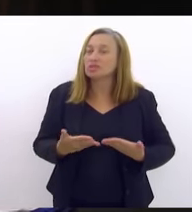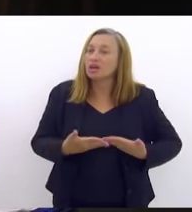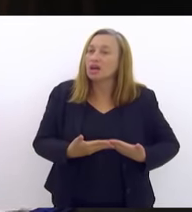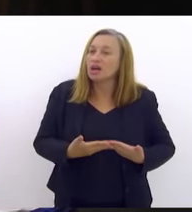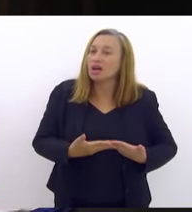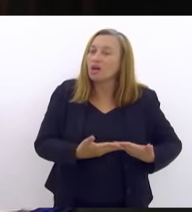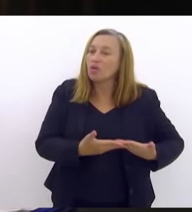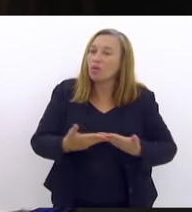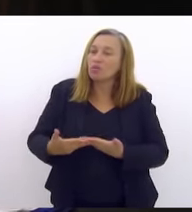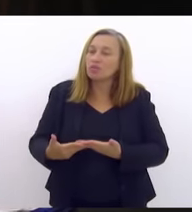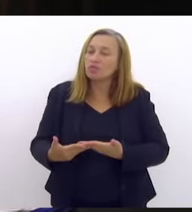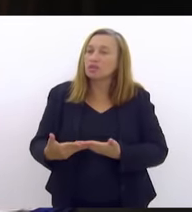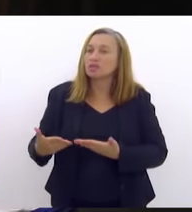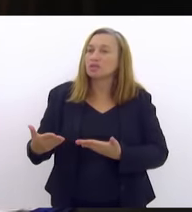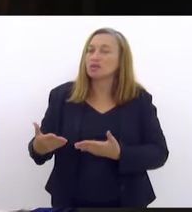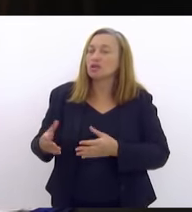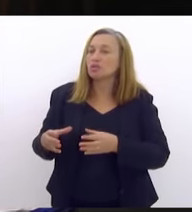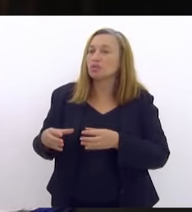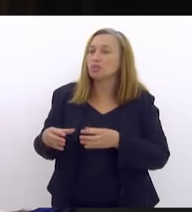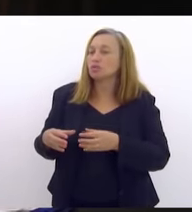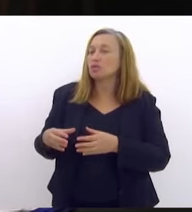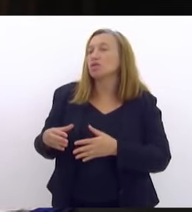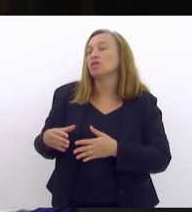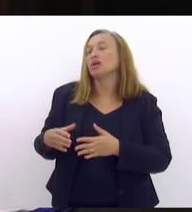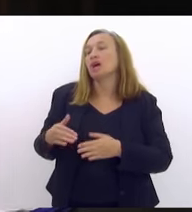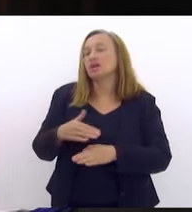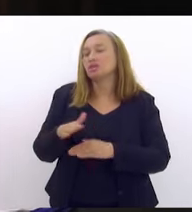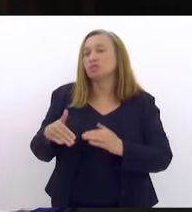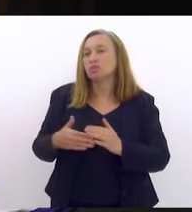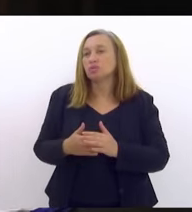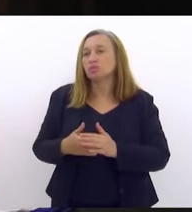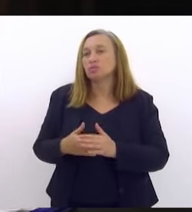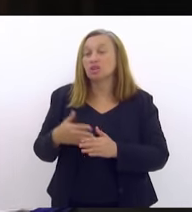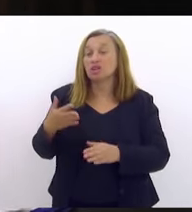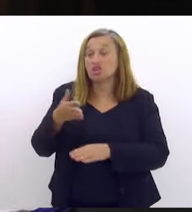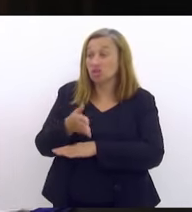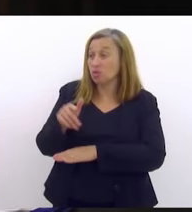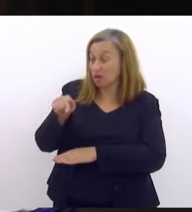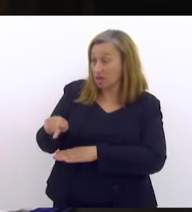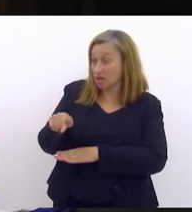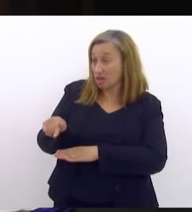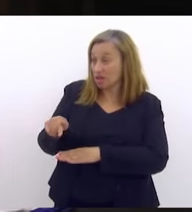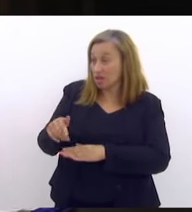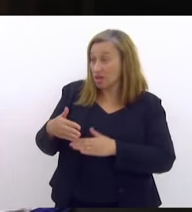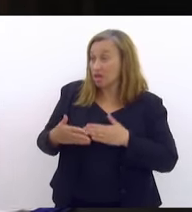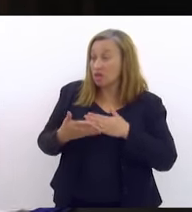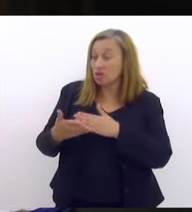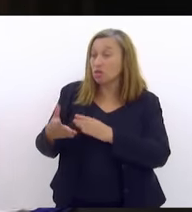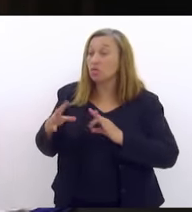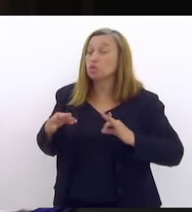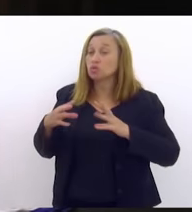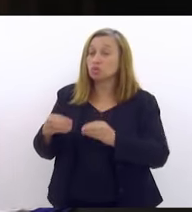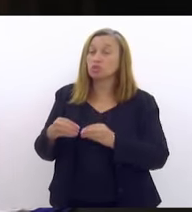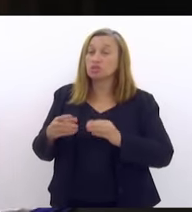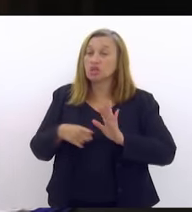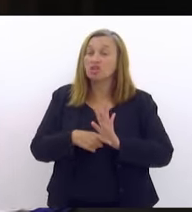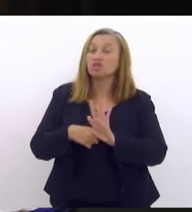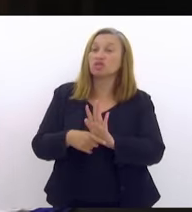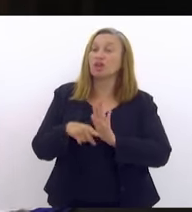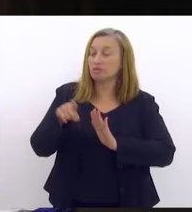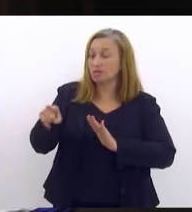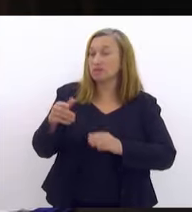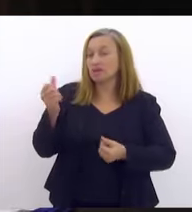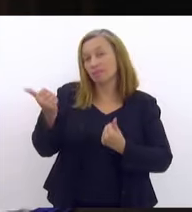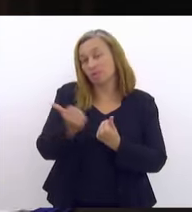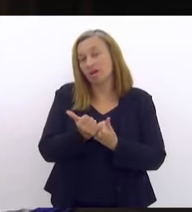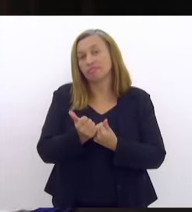ele, para onde ele vai. O senhor subiu, chegou aqui e trouxe para cá todos que te ajudaram e todos que te